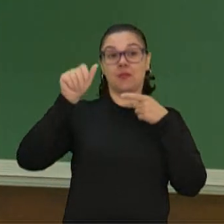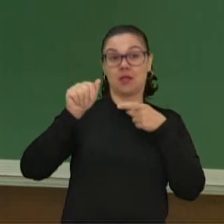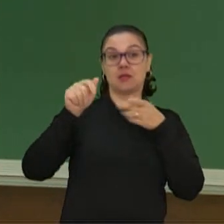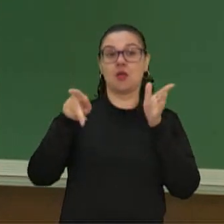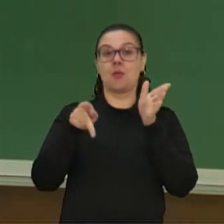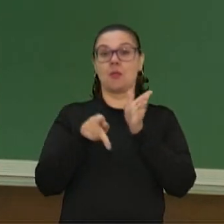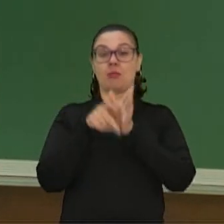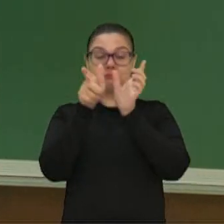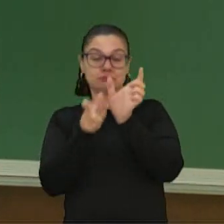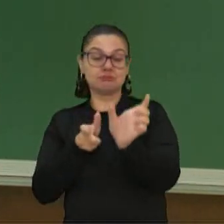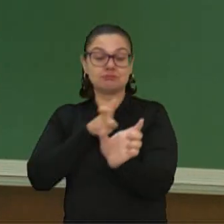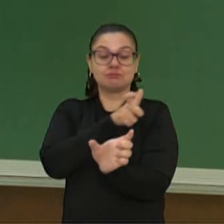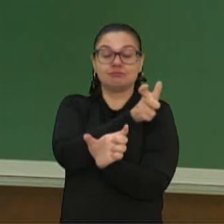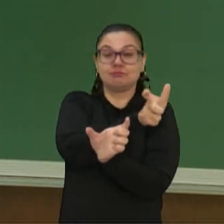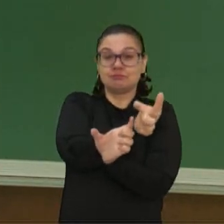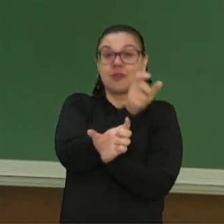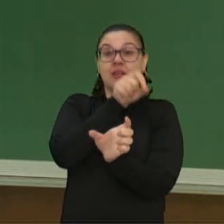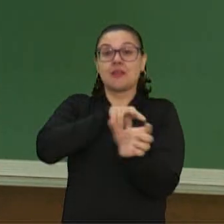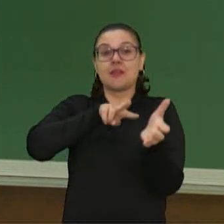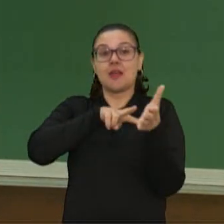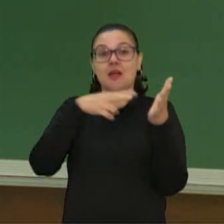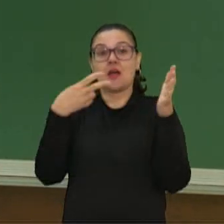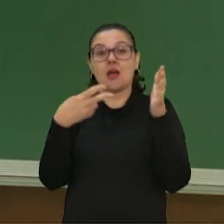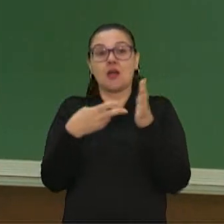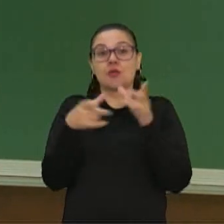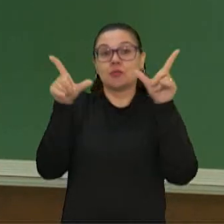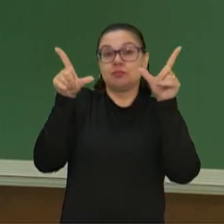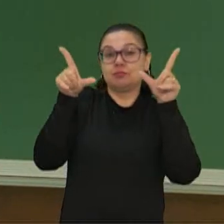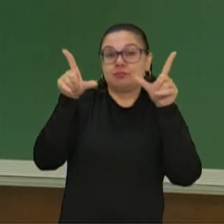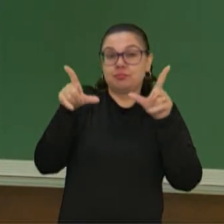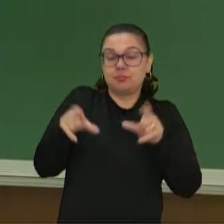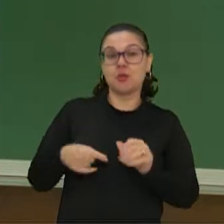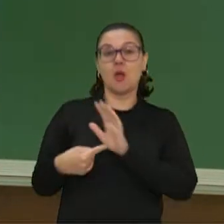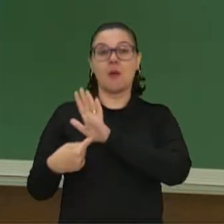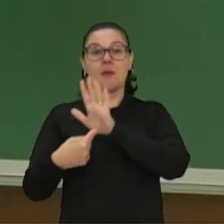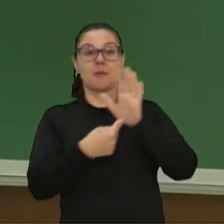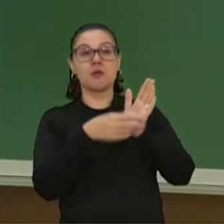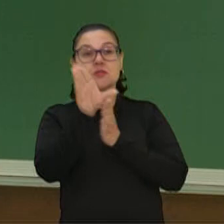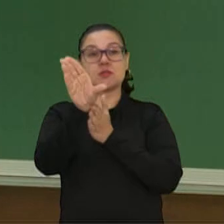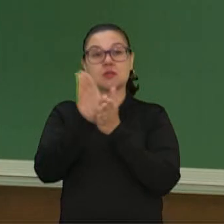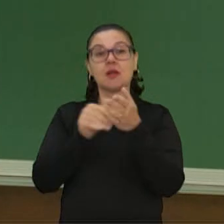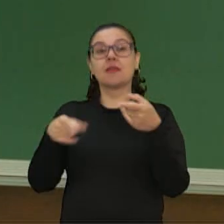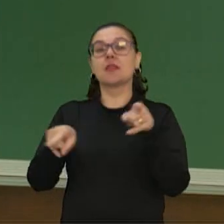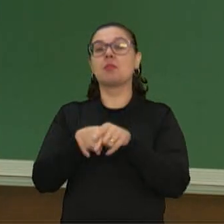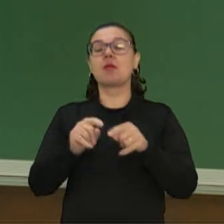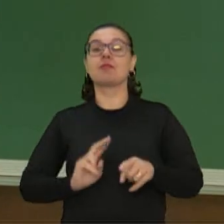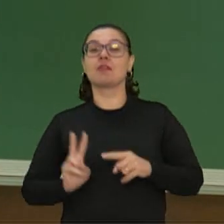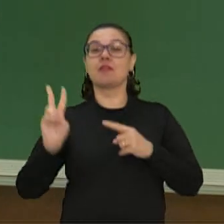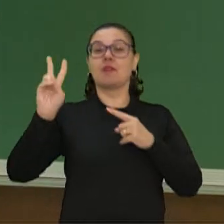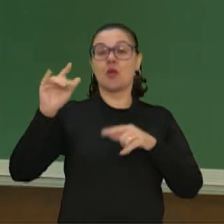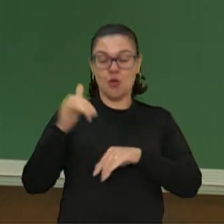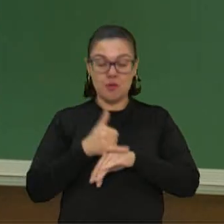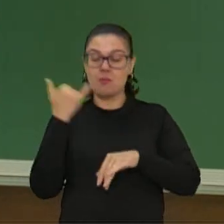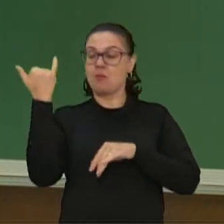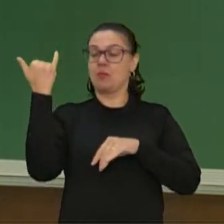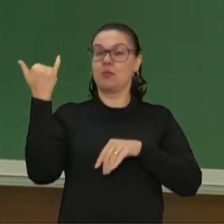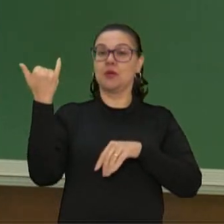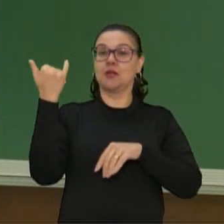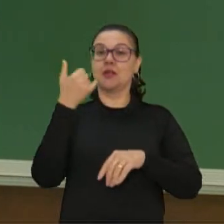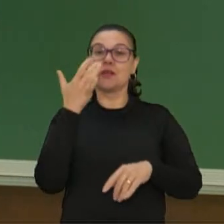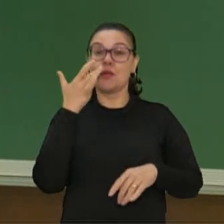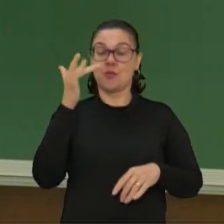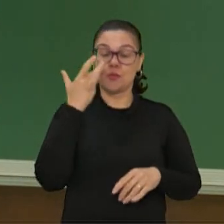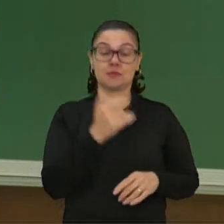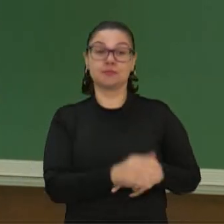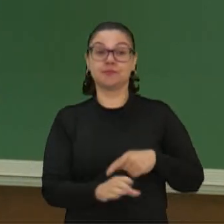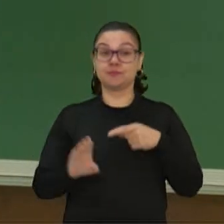plano semântico, a inversão mimetiza, simula e imita a troca de valores que o ouro encerra.